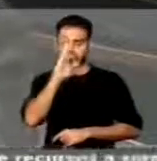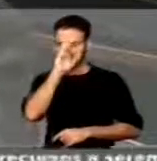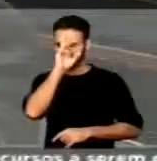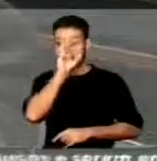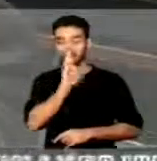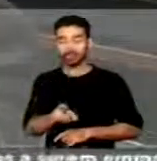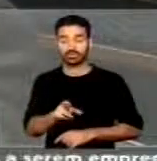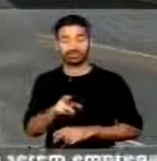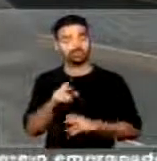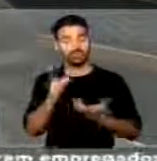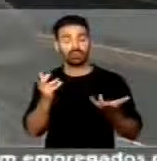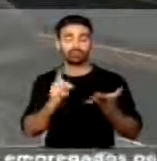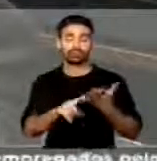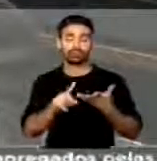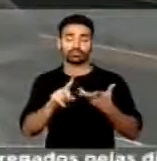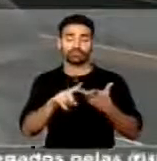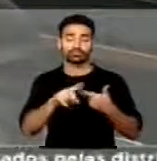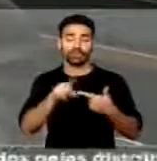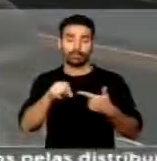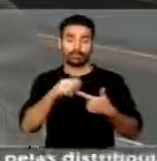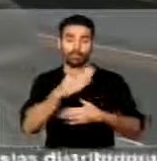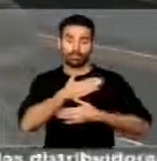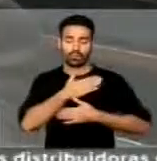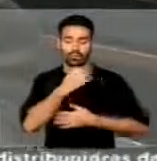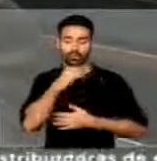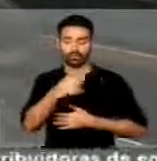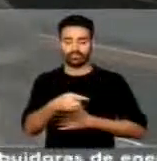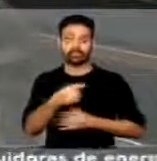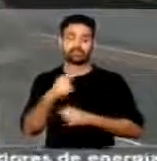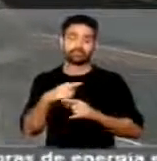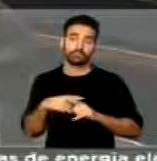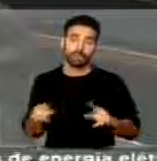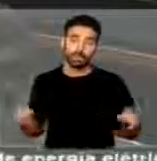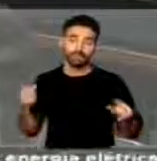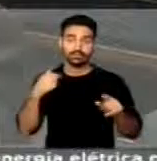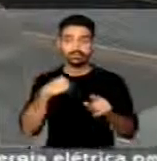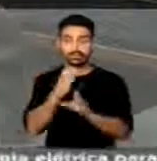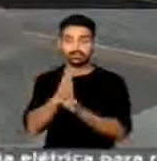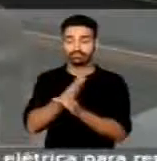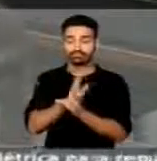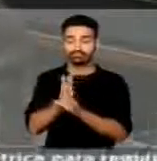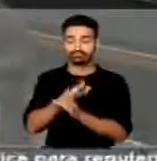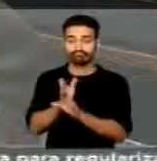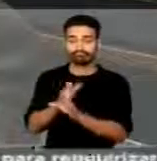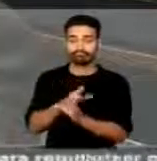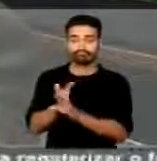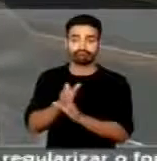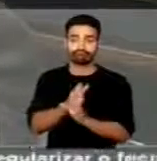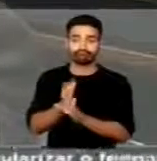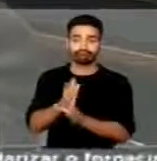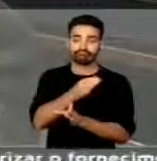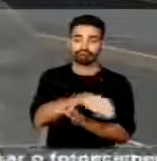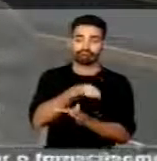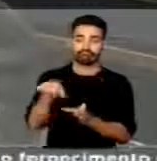meus questionamentos, mas eu fico no muro. Tá bom. Eu fico no muro.